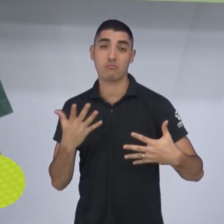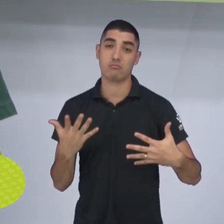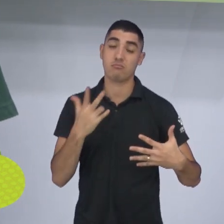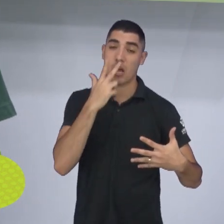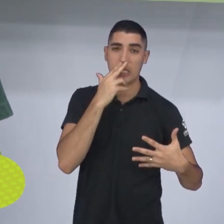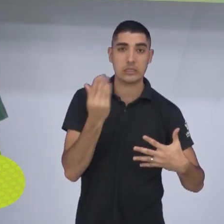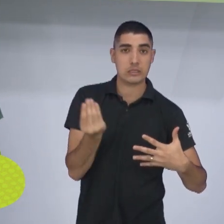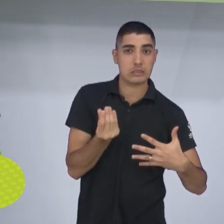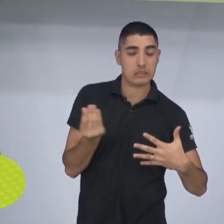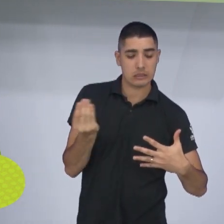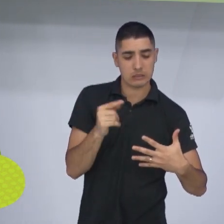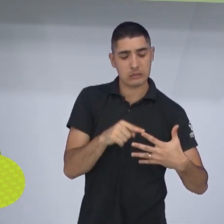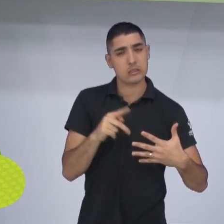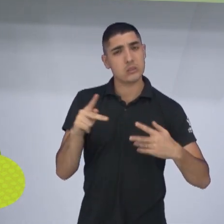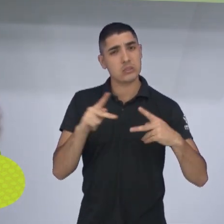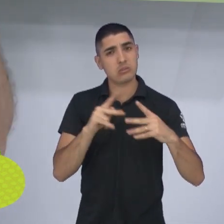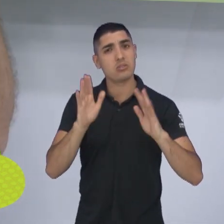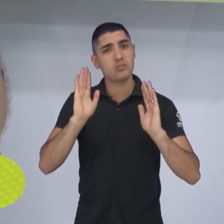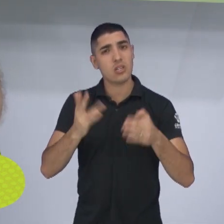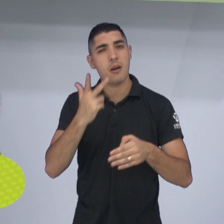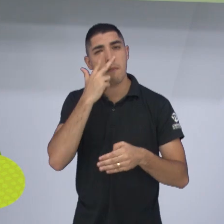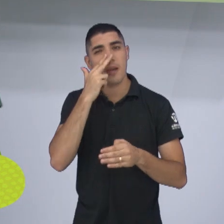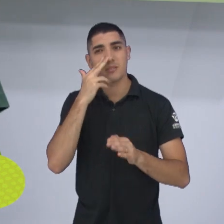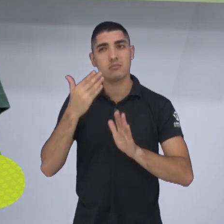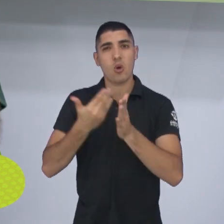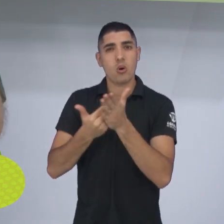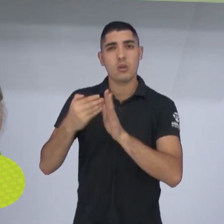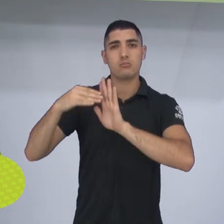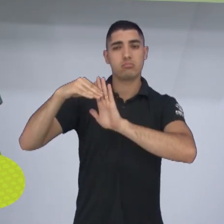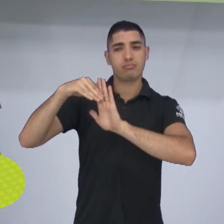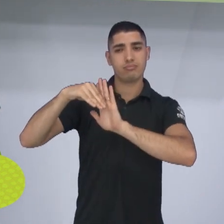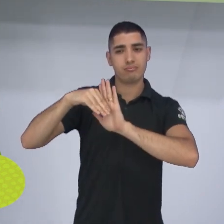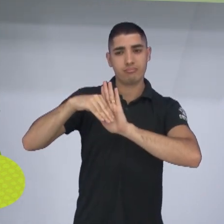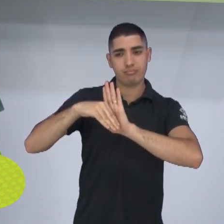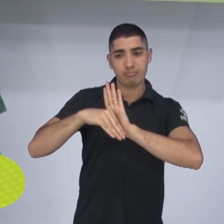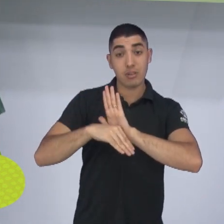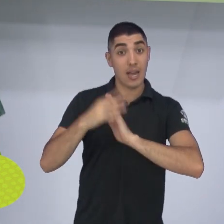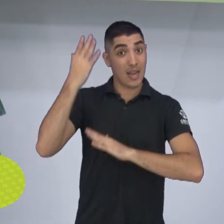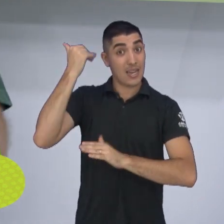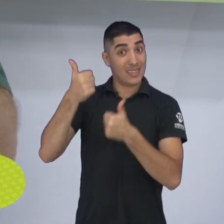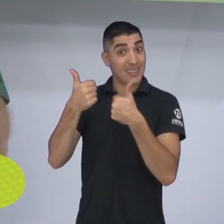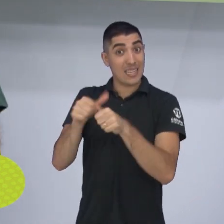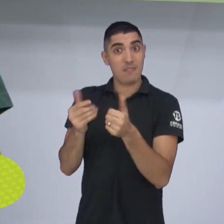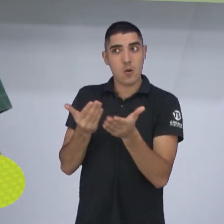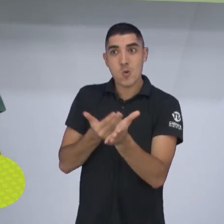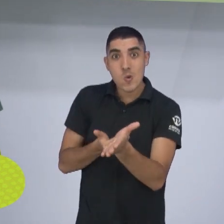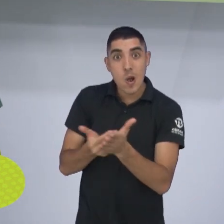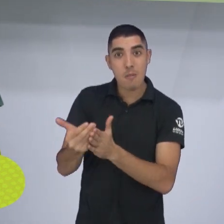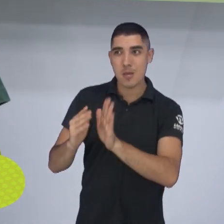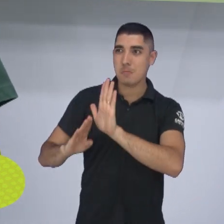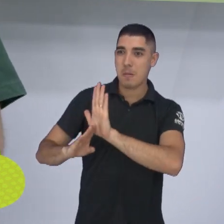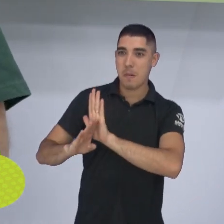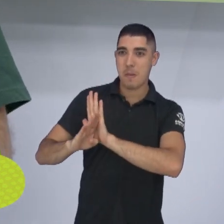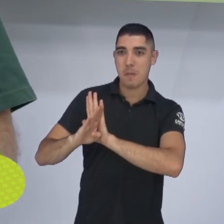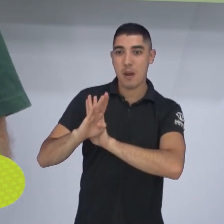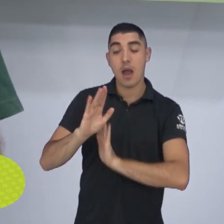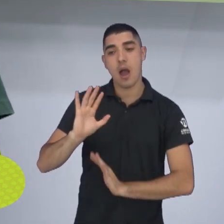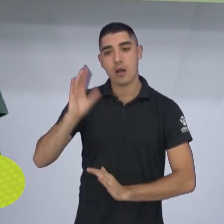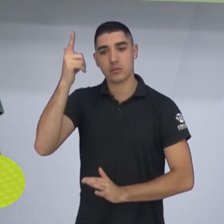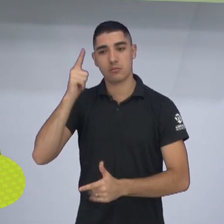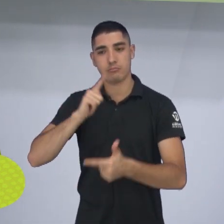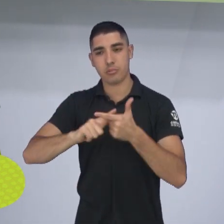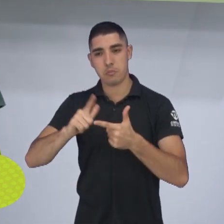porque o São José já acabou perdendo o gás nesse começo de ano, né, na virada do ano, teve problema físico com